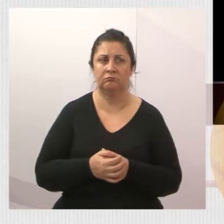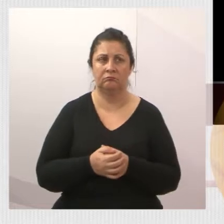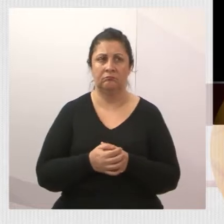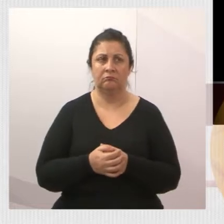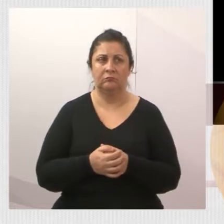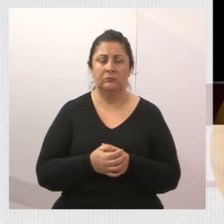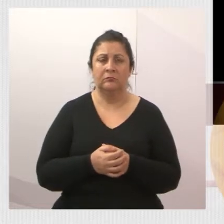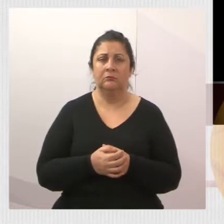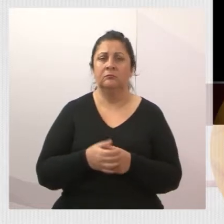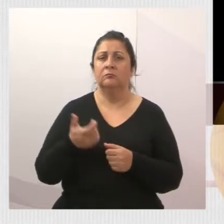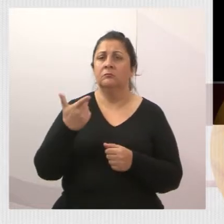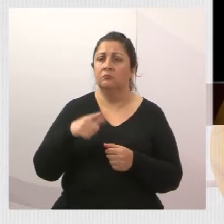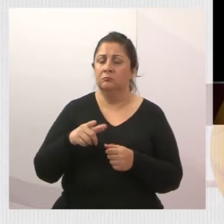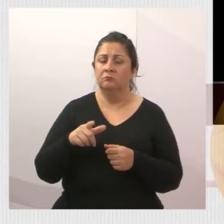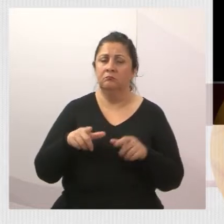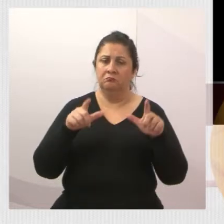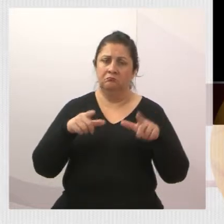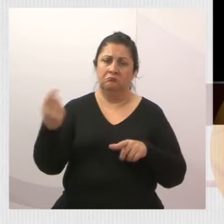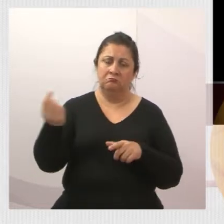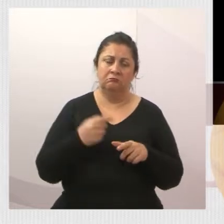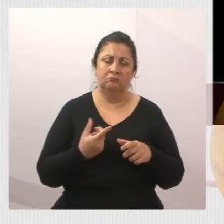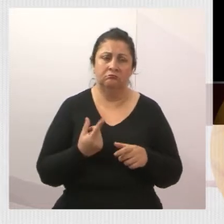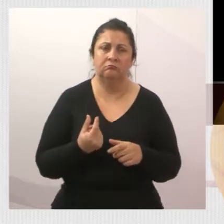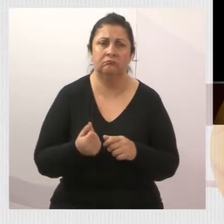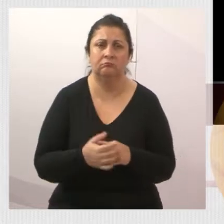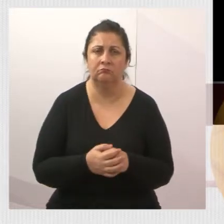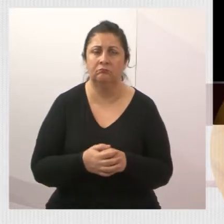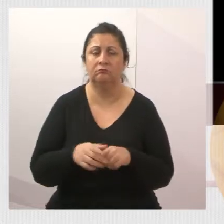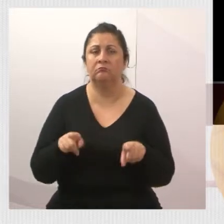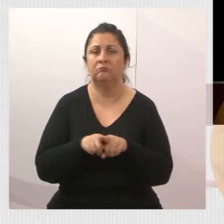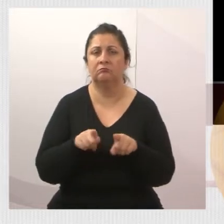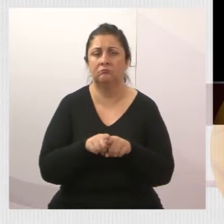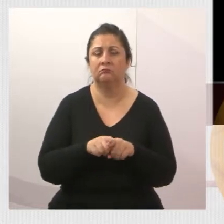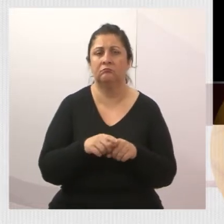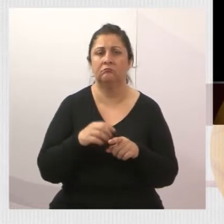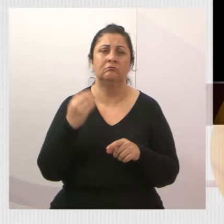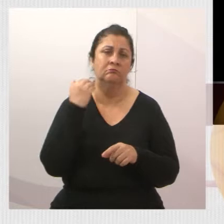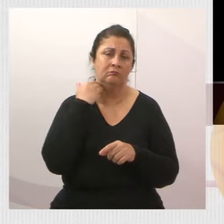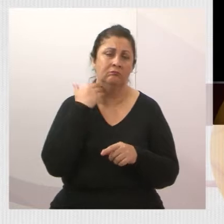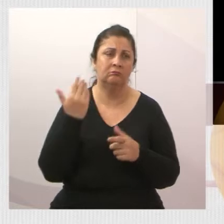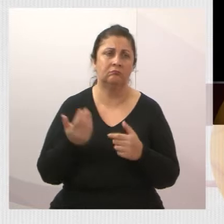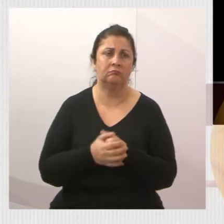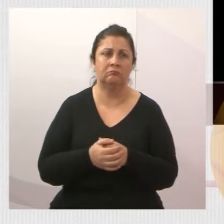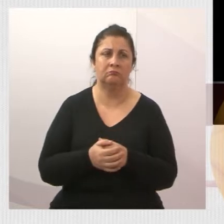recursos vinculados e outras fontes de recurso, e algumas operações de crédito. Ali